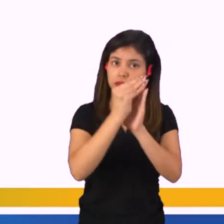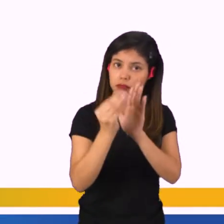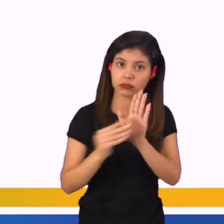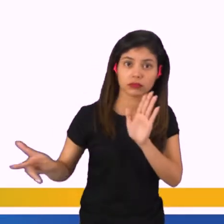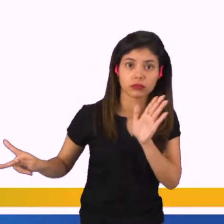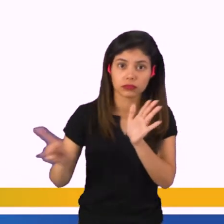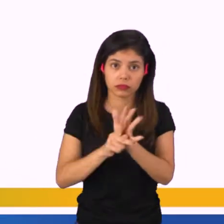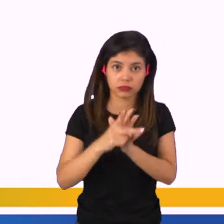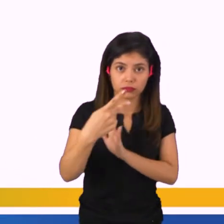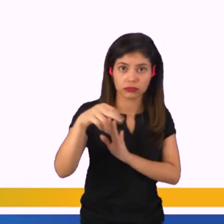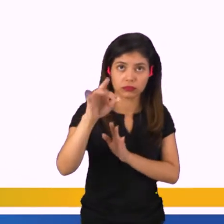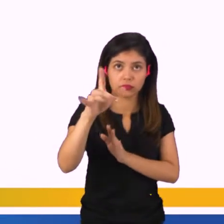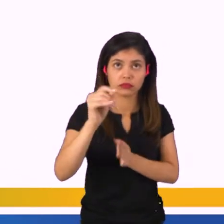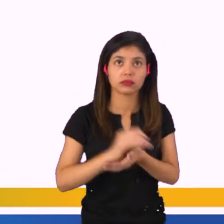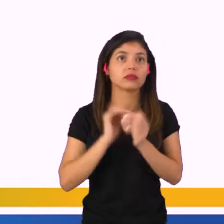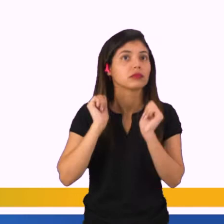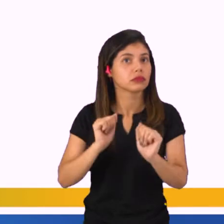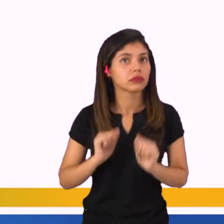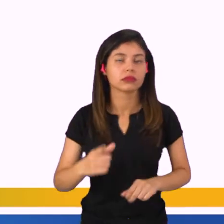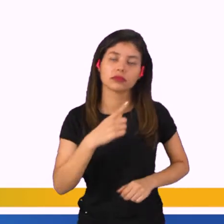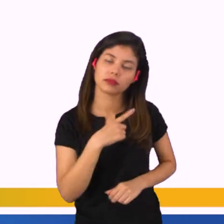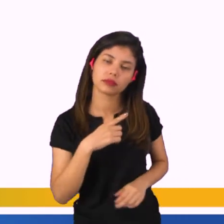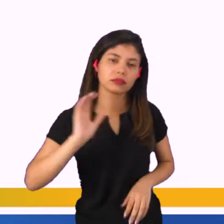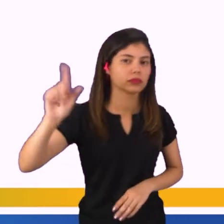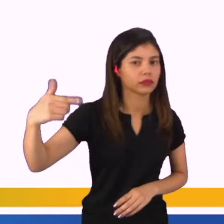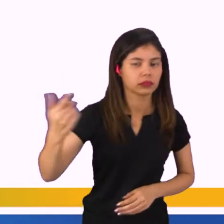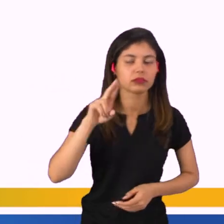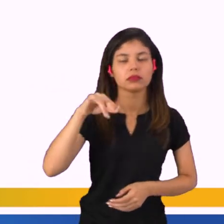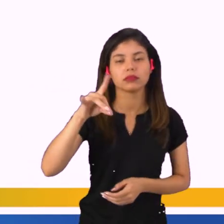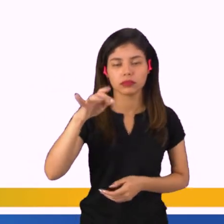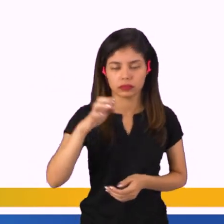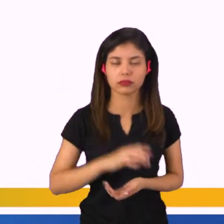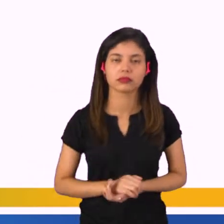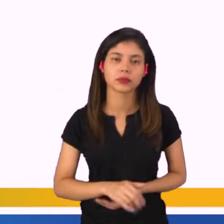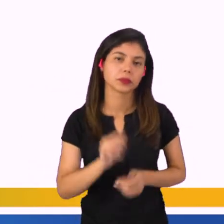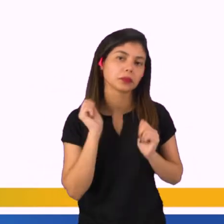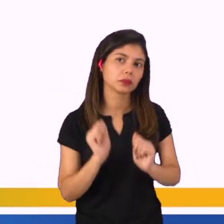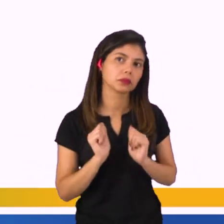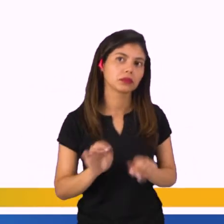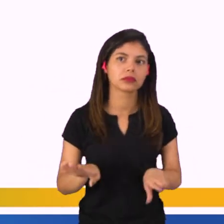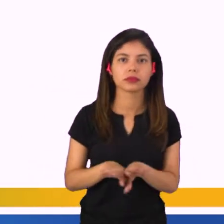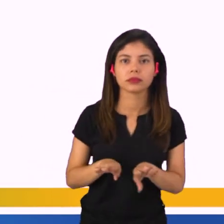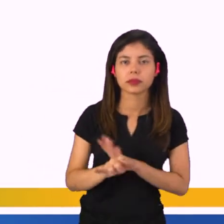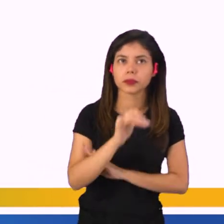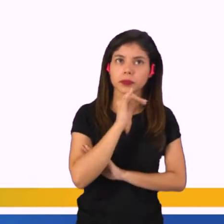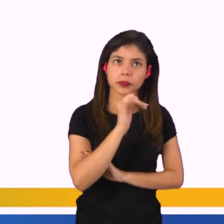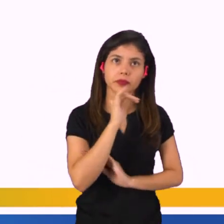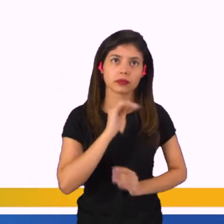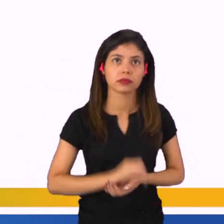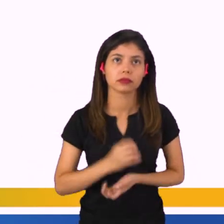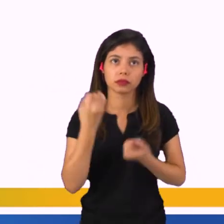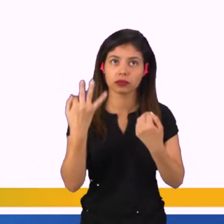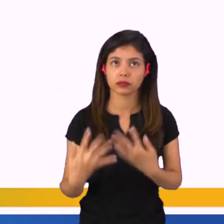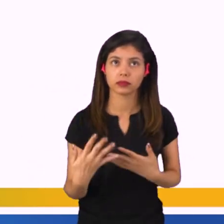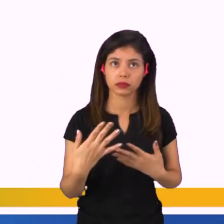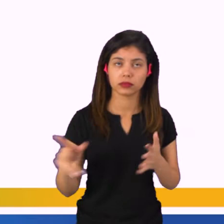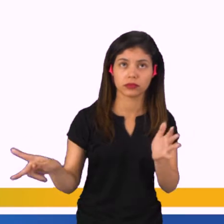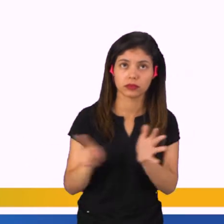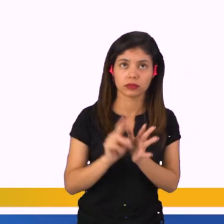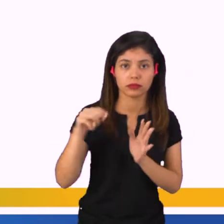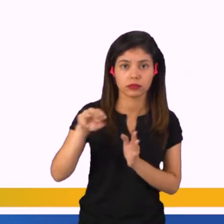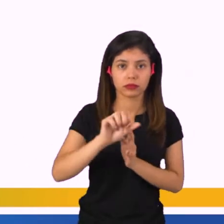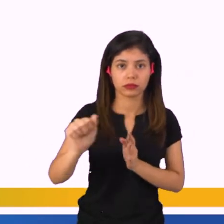unidade padrão, mas poderíamos ter também outras unidades. Poderíamos, por exemplo, definir uma unidade